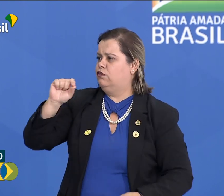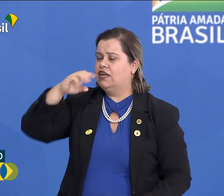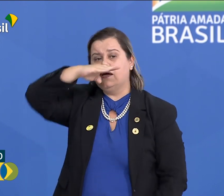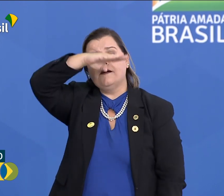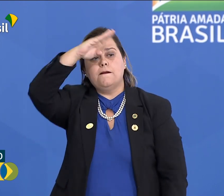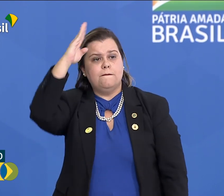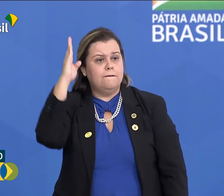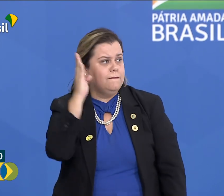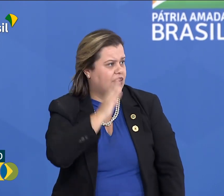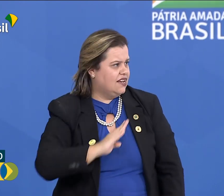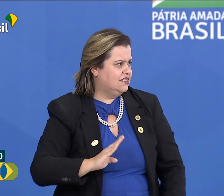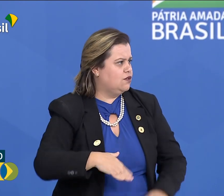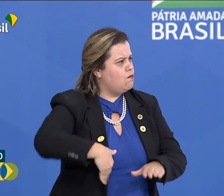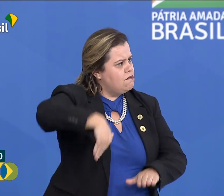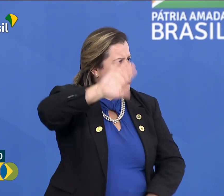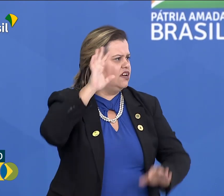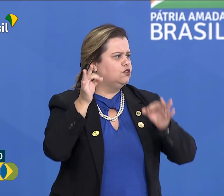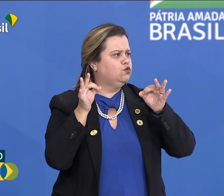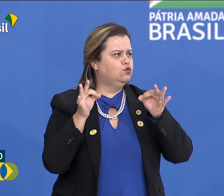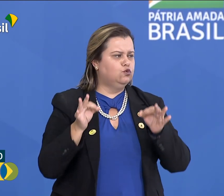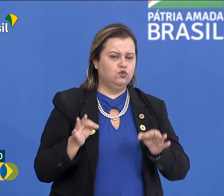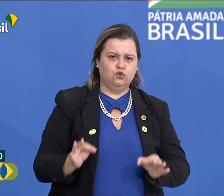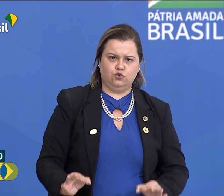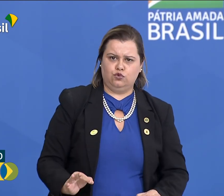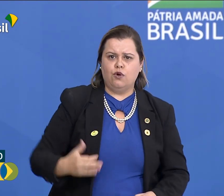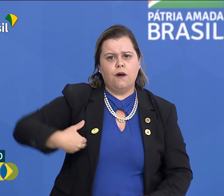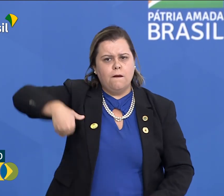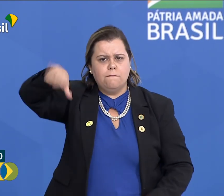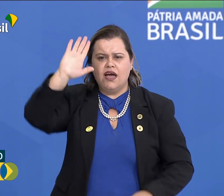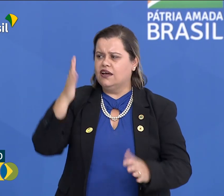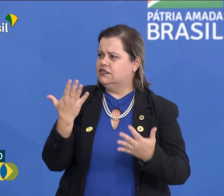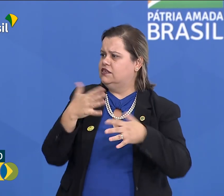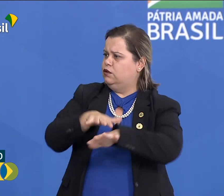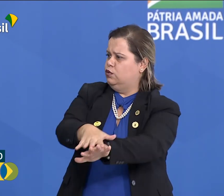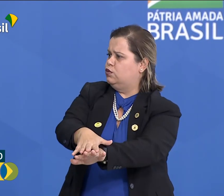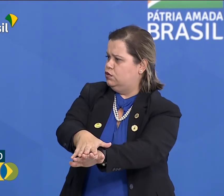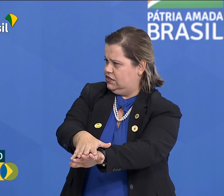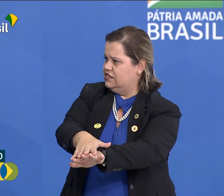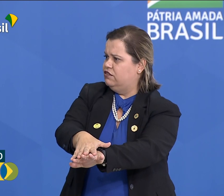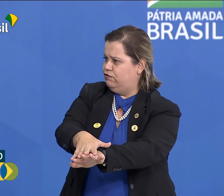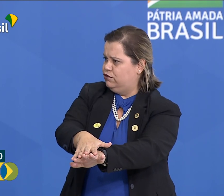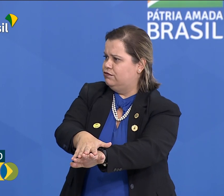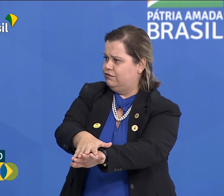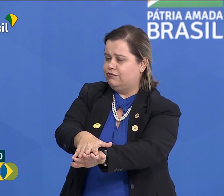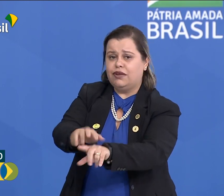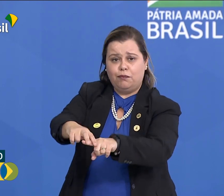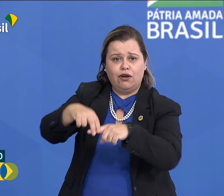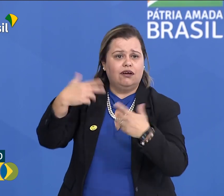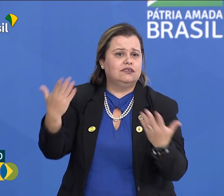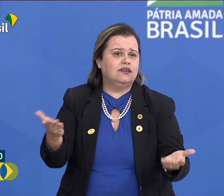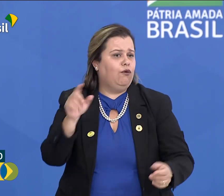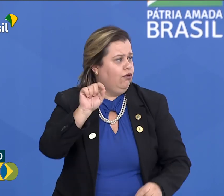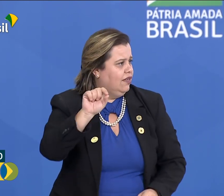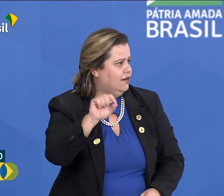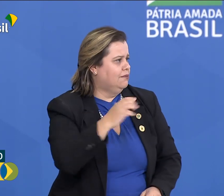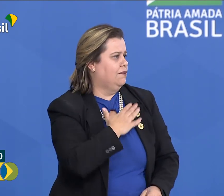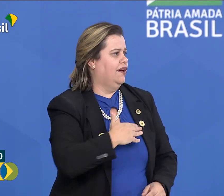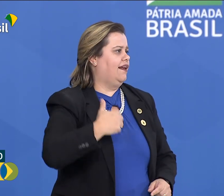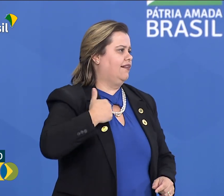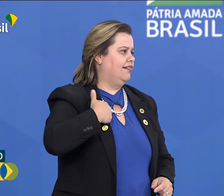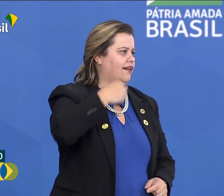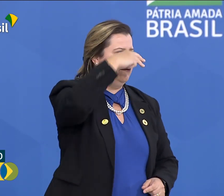e ele deve ser incluído efetivamente no Brasil, para que o Brasil seja um país justo e